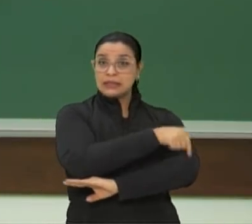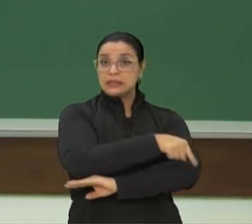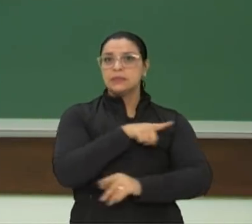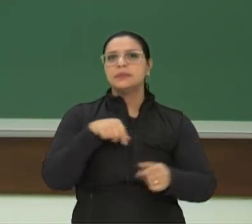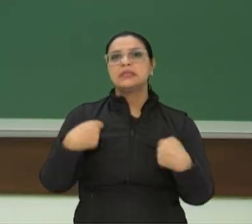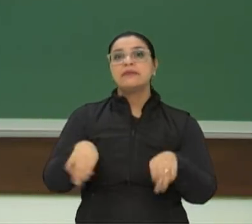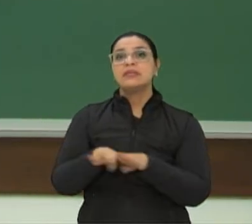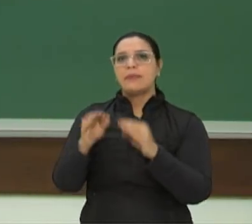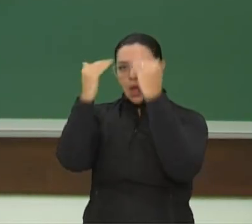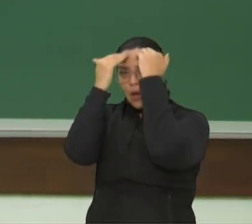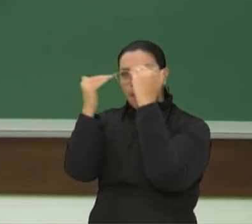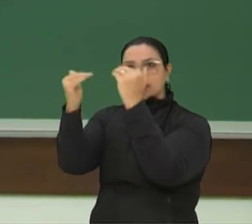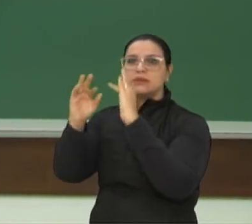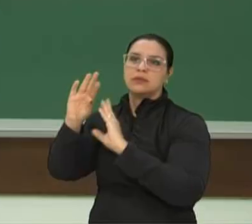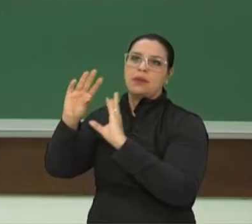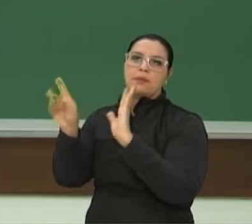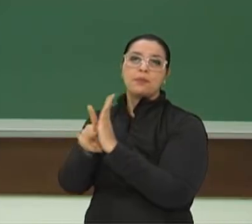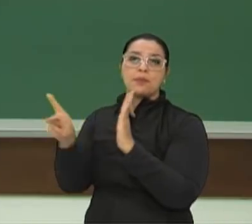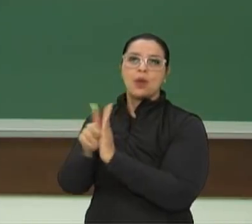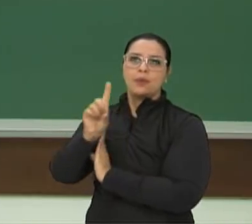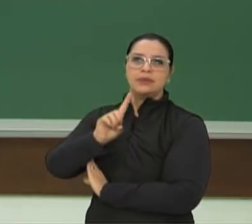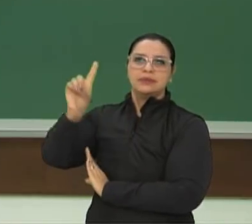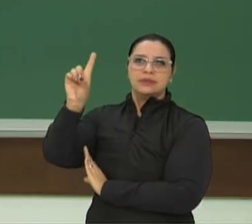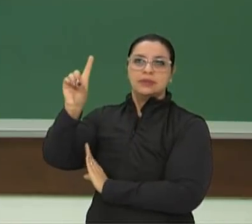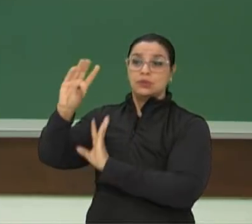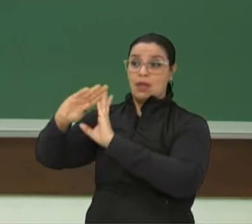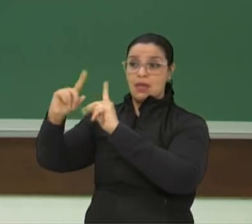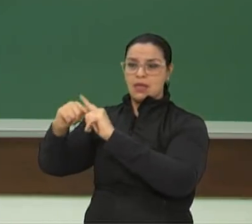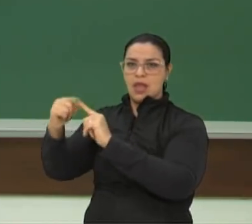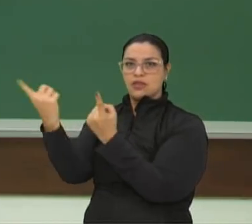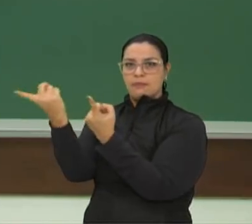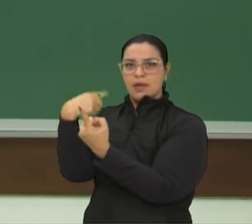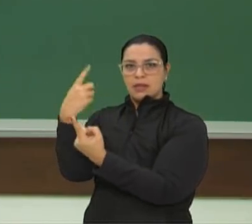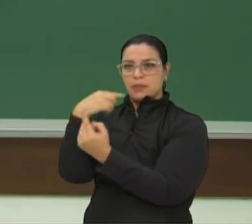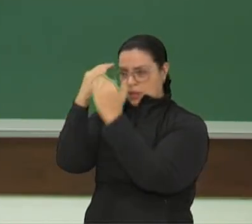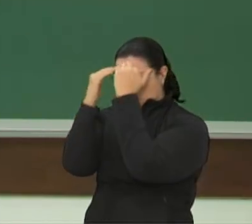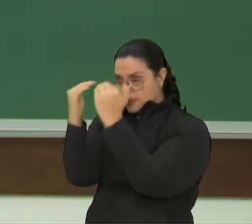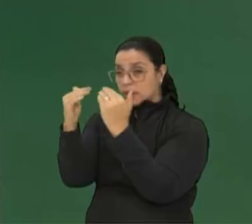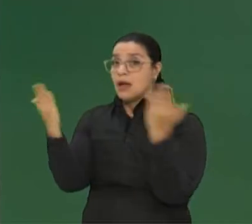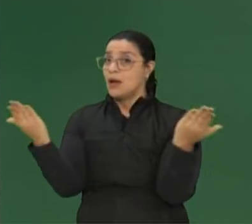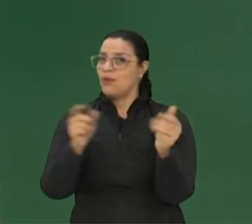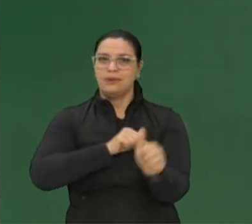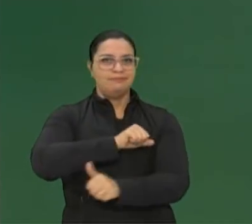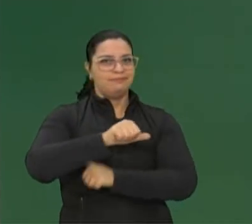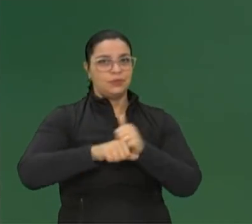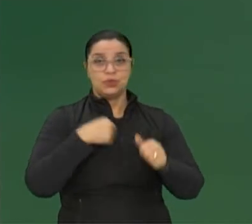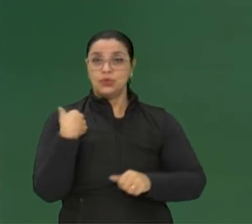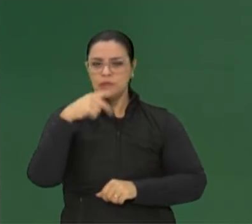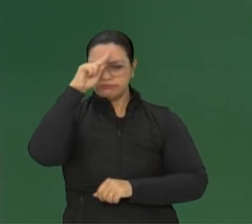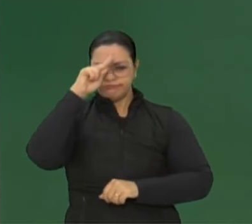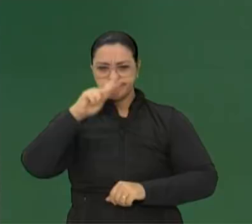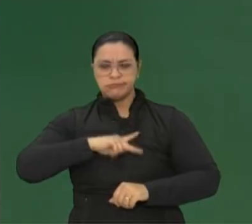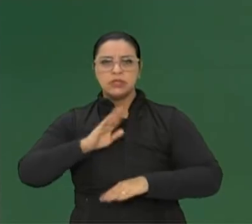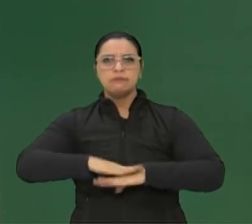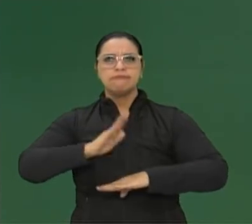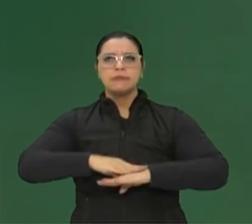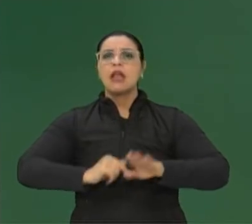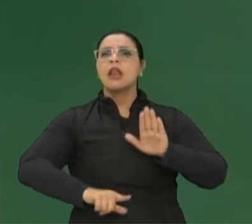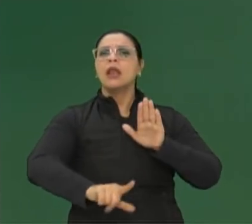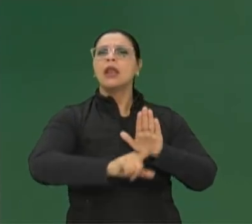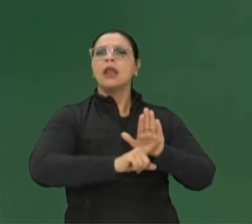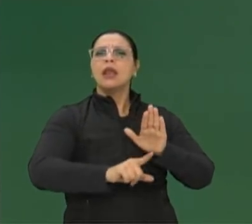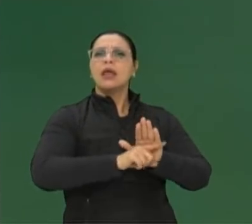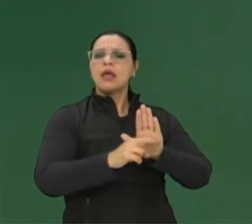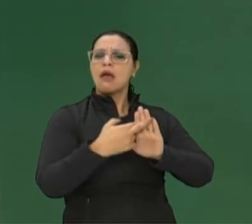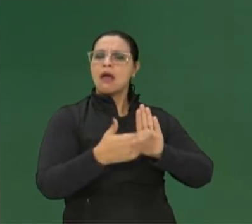exigia-se que o ser humano seguia as leis divinas, as leis que já estavam dadas por Deus. Aqui não, é o próprio ser humano que vai estipular suas